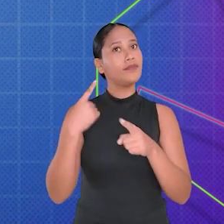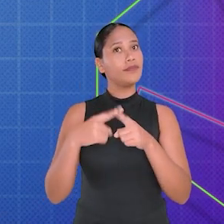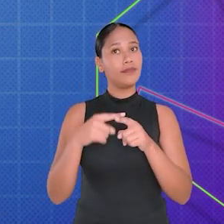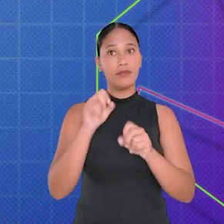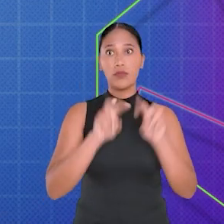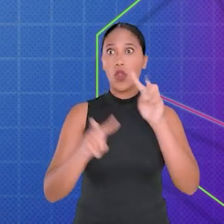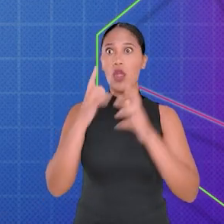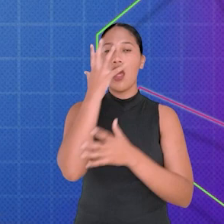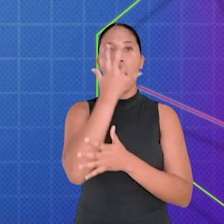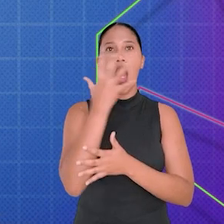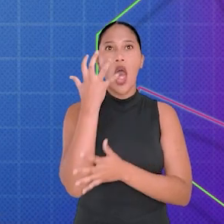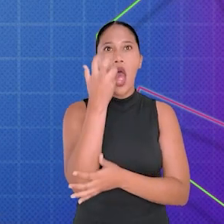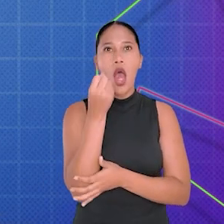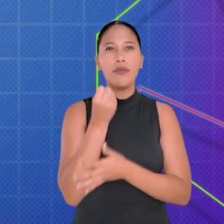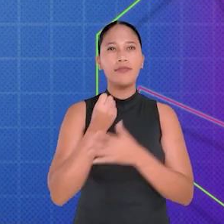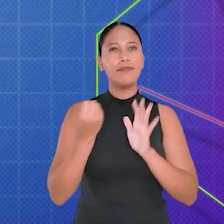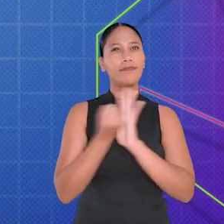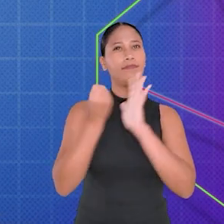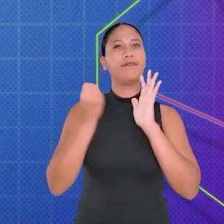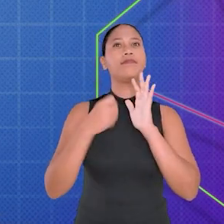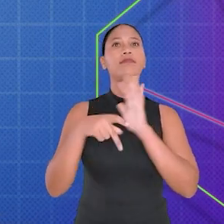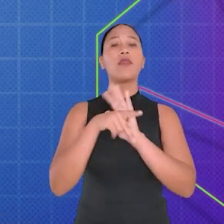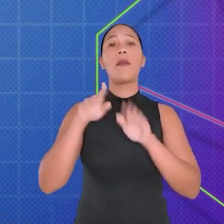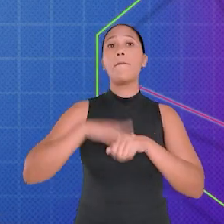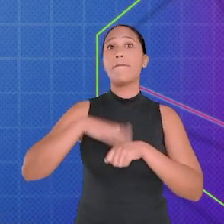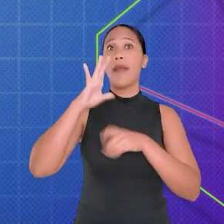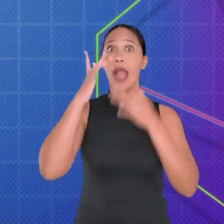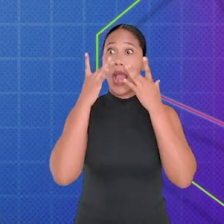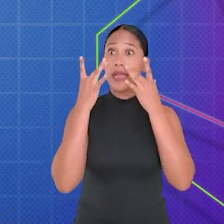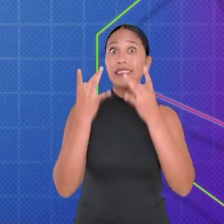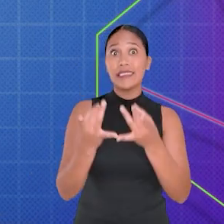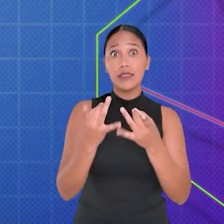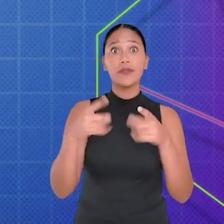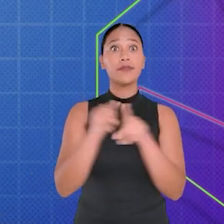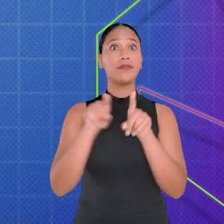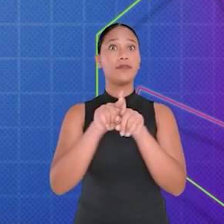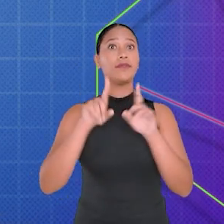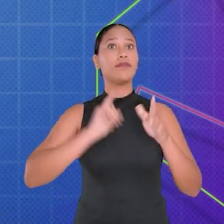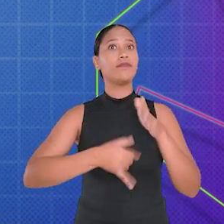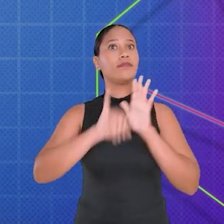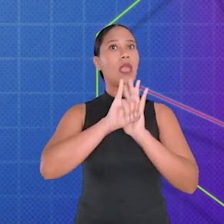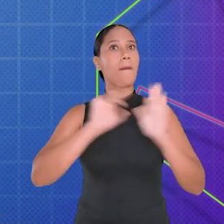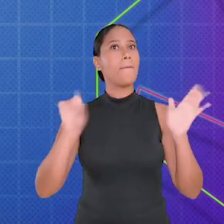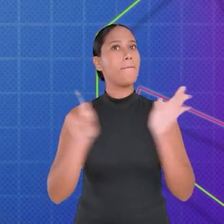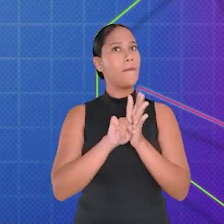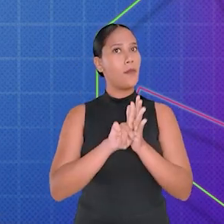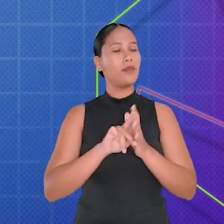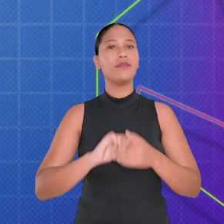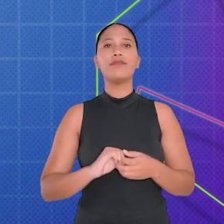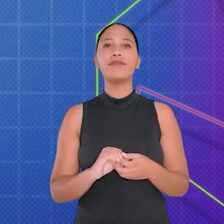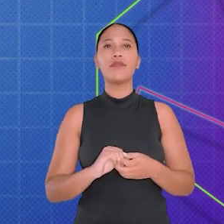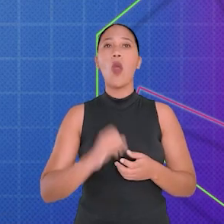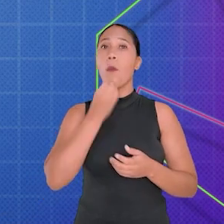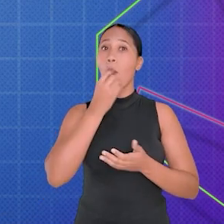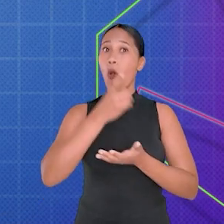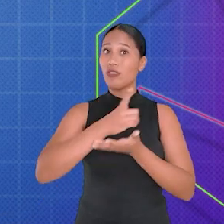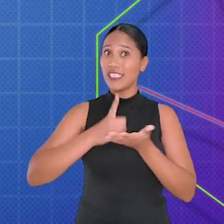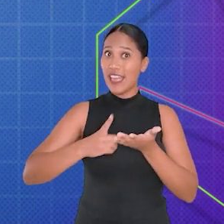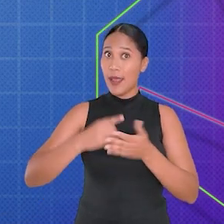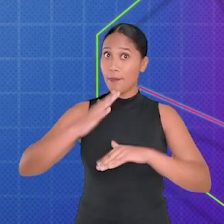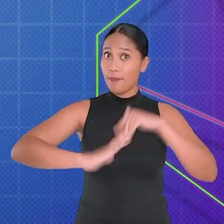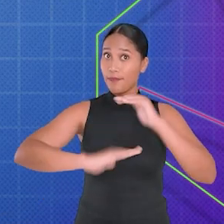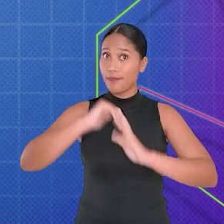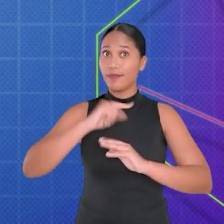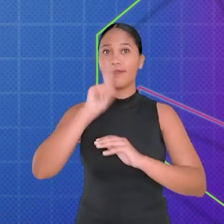jogador. Jogos com um visual atraente e marcante tendem a chamar mais a atenção do público e a criar uma identidade própria. Um bom